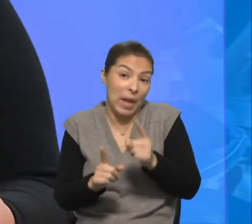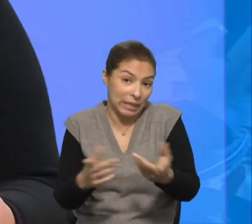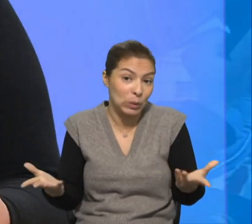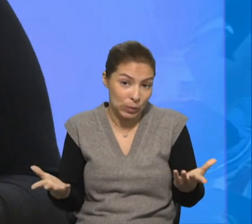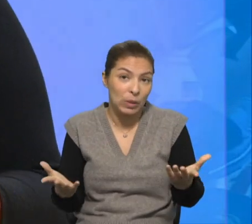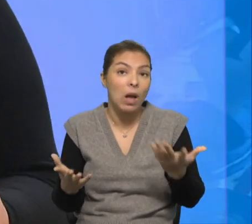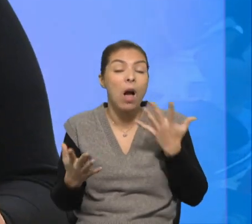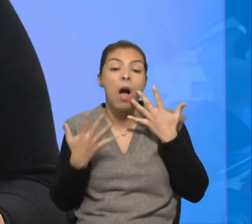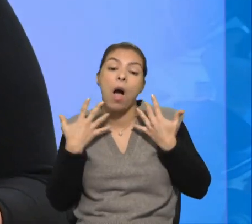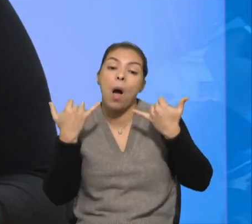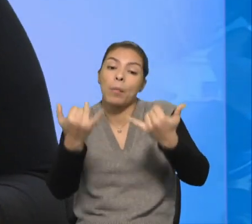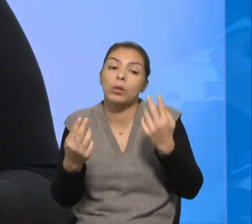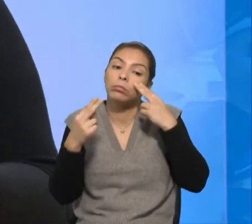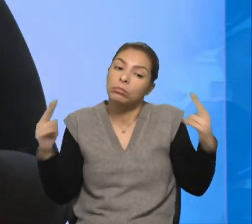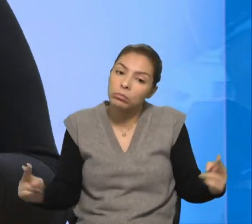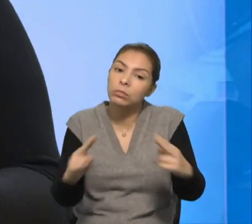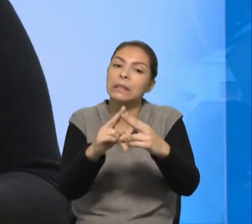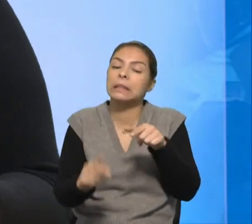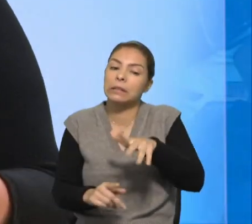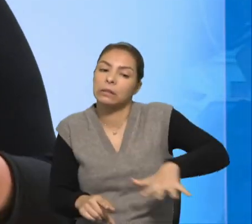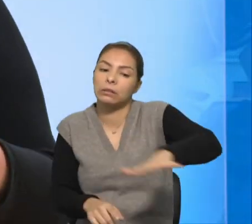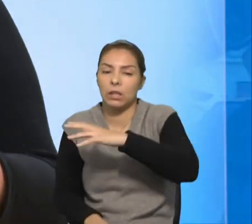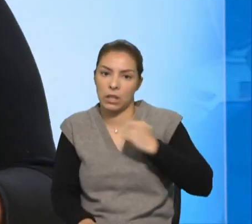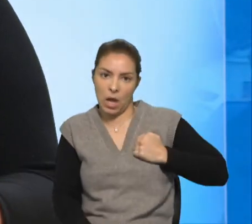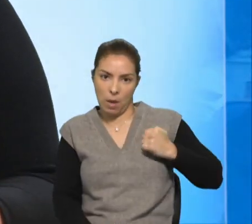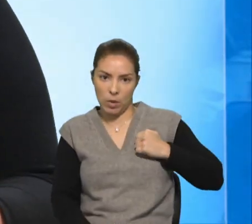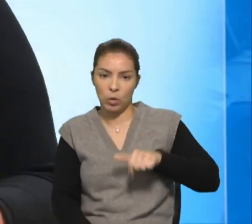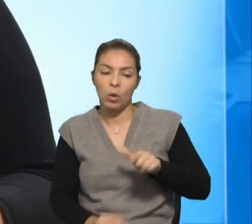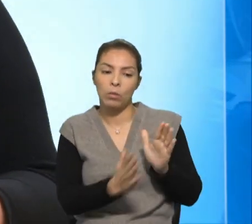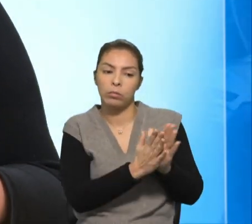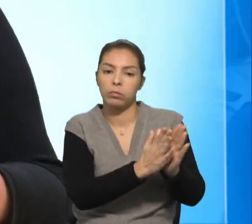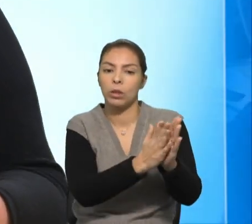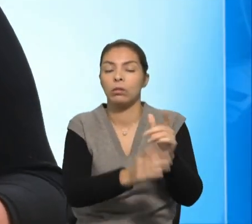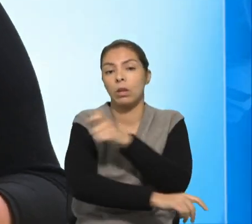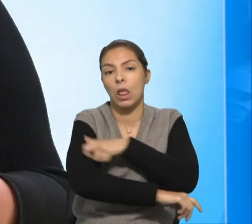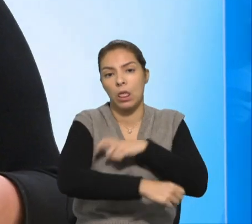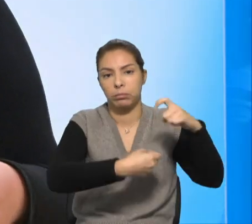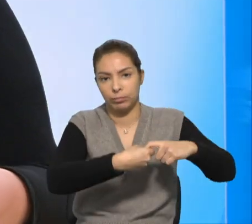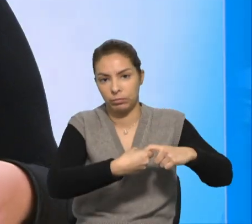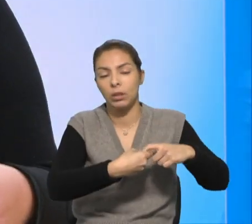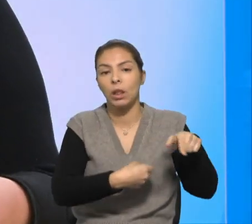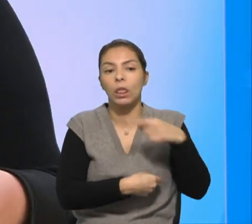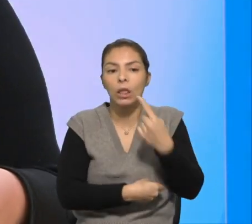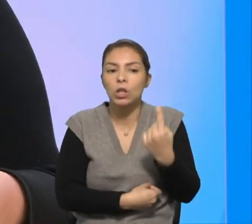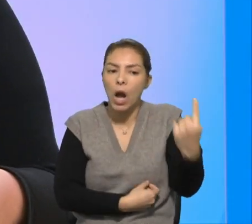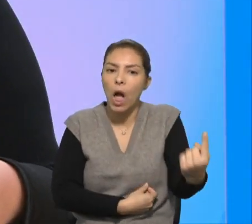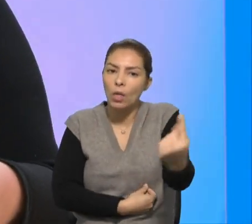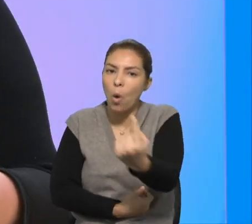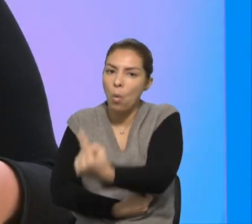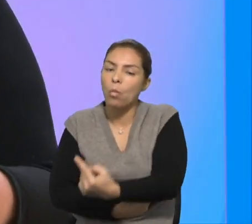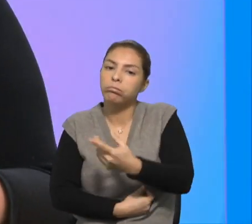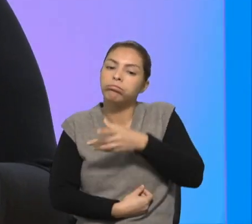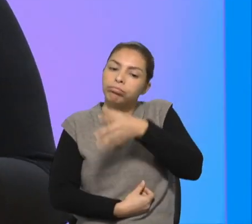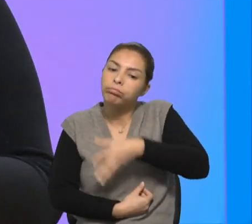próximo encontro de sábado, que sejam as dioceses, os membros das equipas sinodais a dizerem que desafios é que